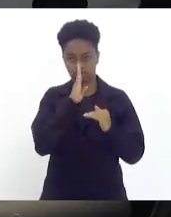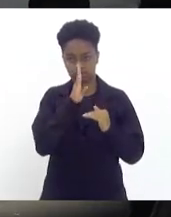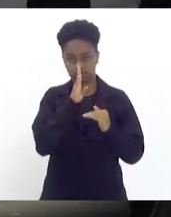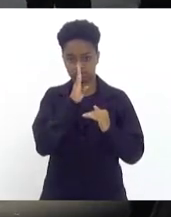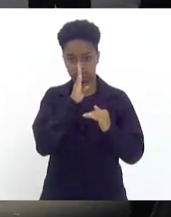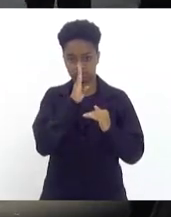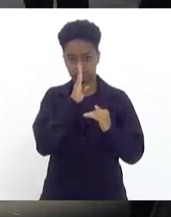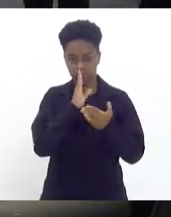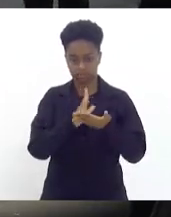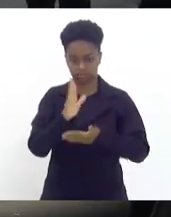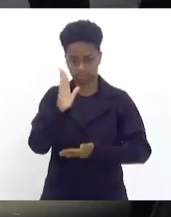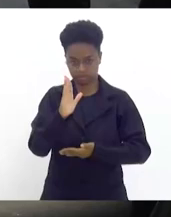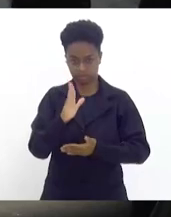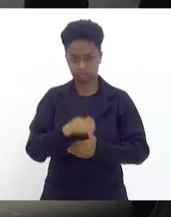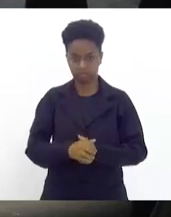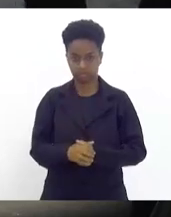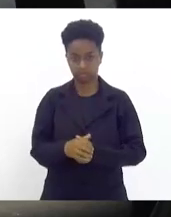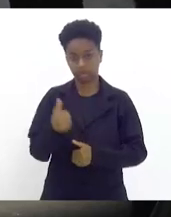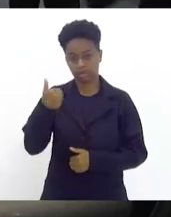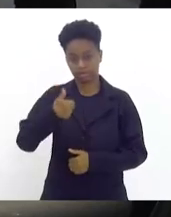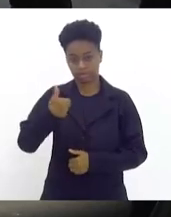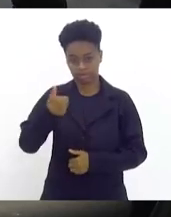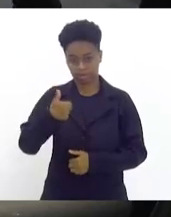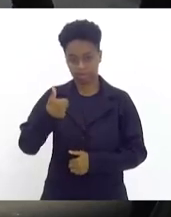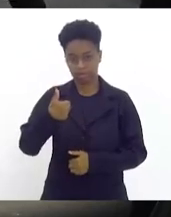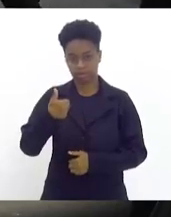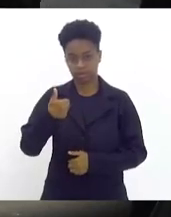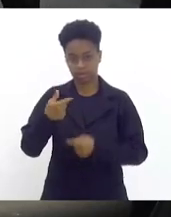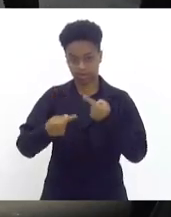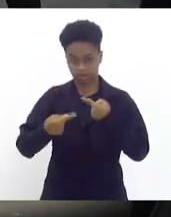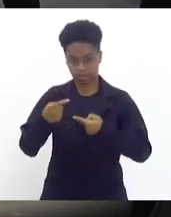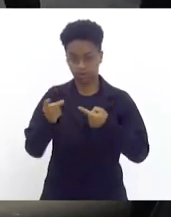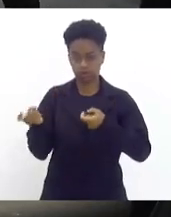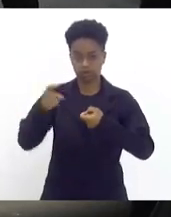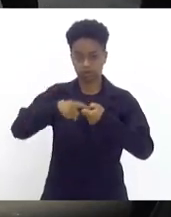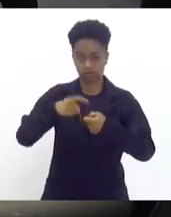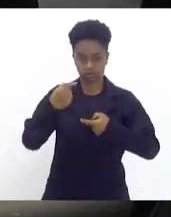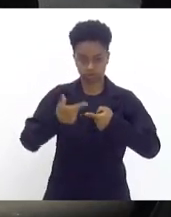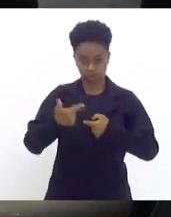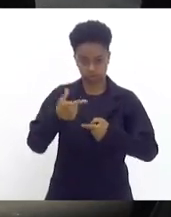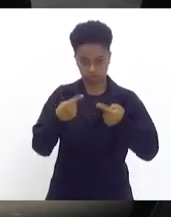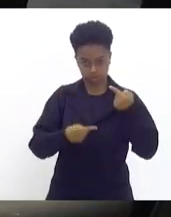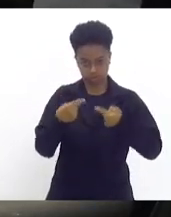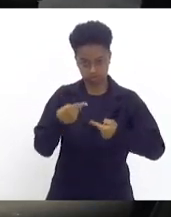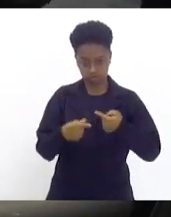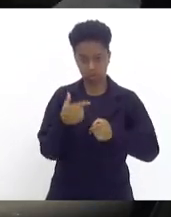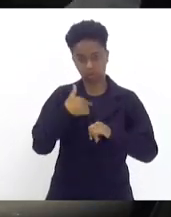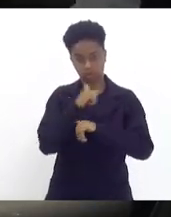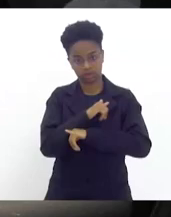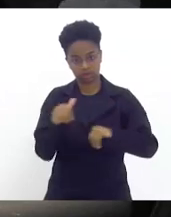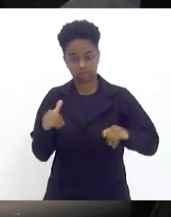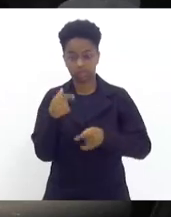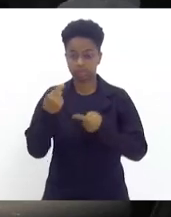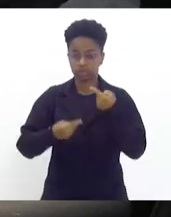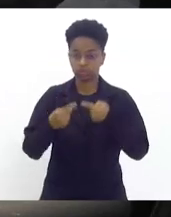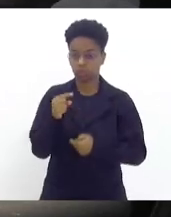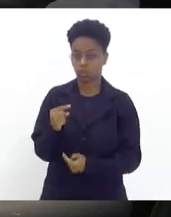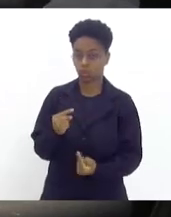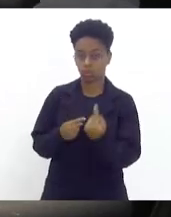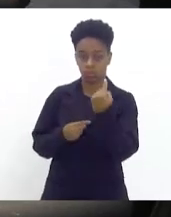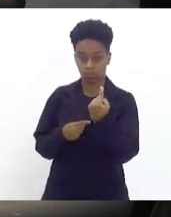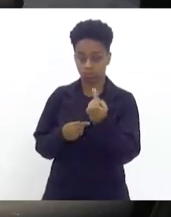Como estão aprovado em primeira retorna em segunda anuncio em discussão única